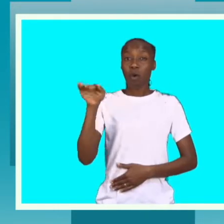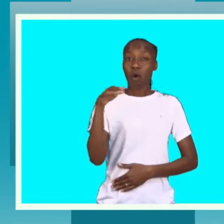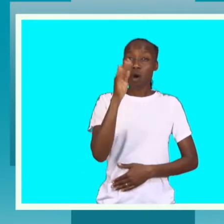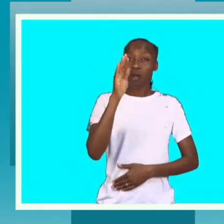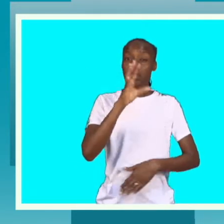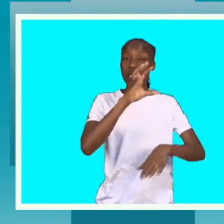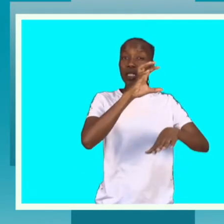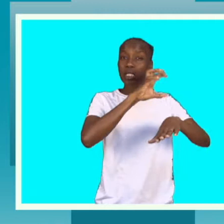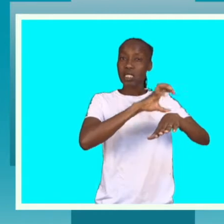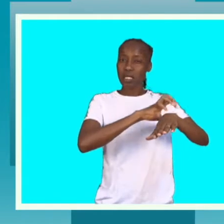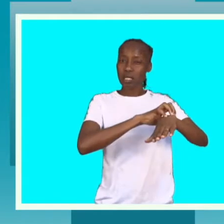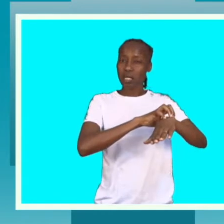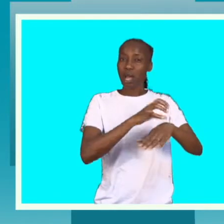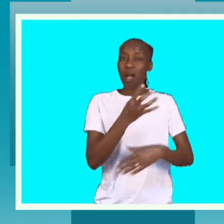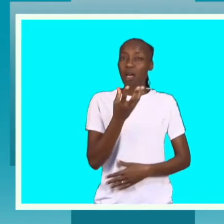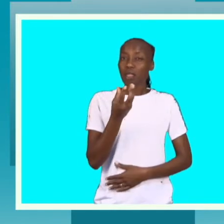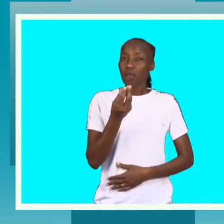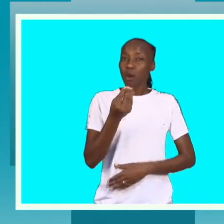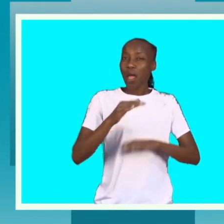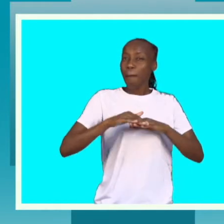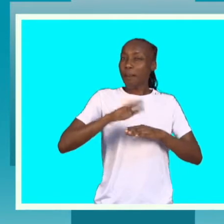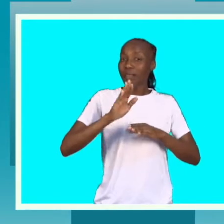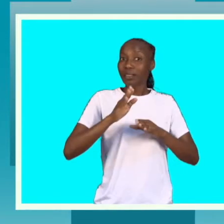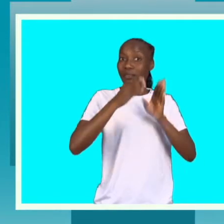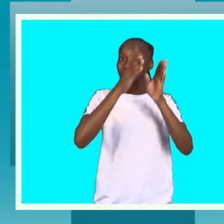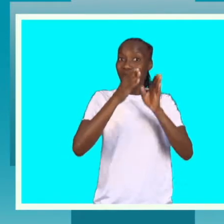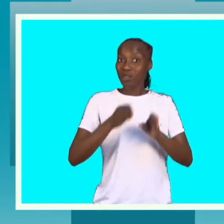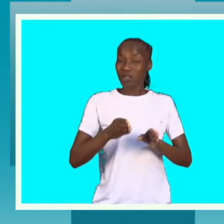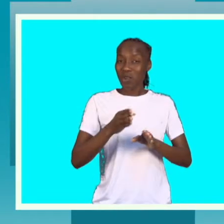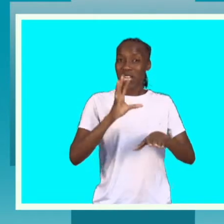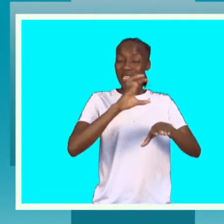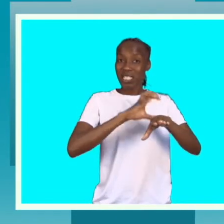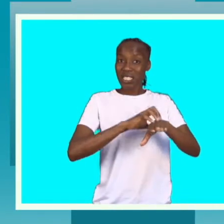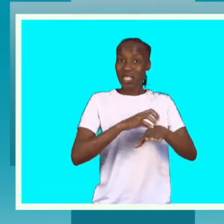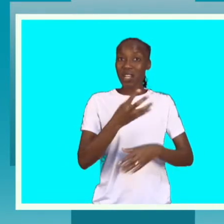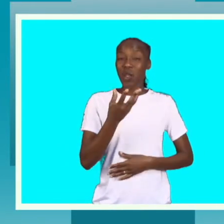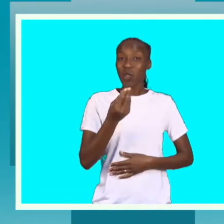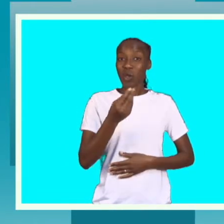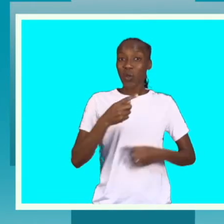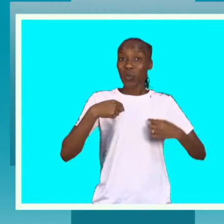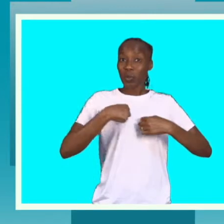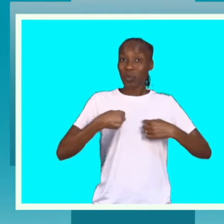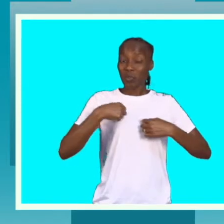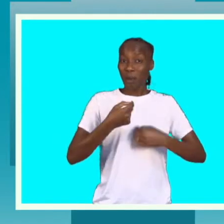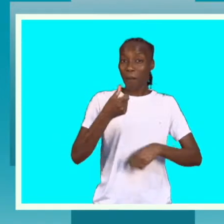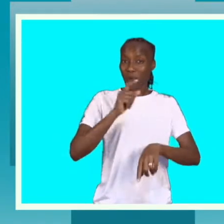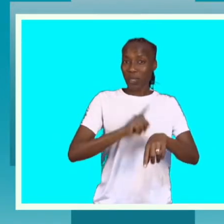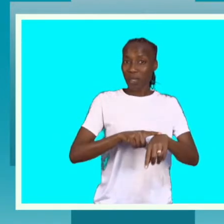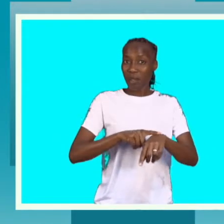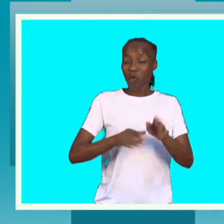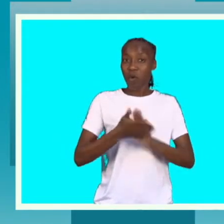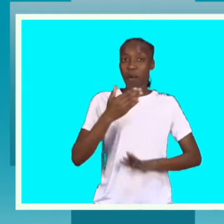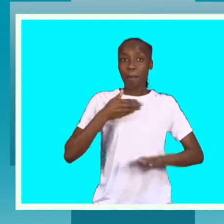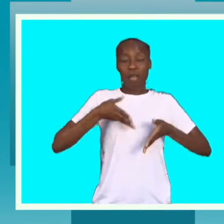é ardele. Morde, a pessoa fica sofrer. Pouco tempo já a minha filha comecei a vomitar. Vemita,